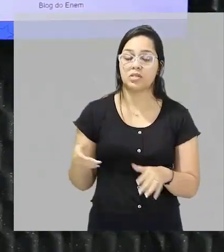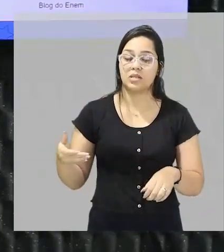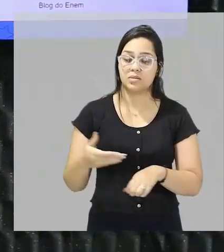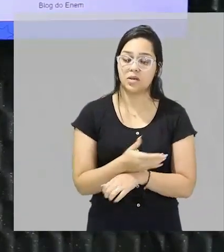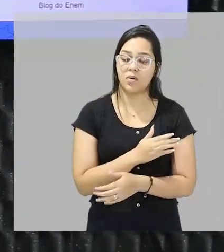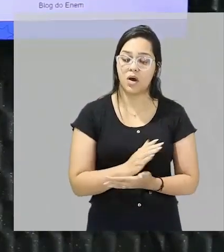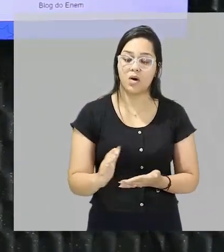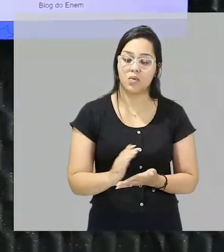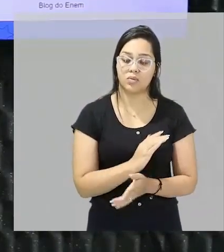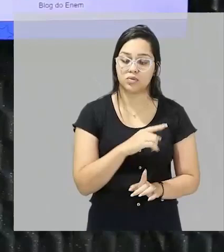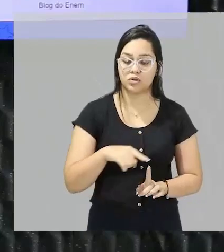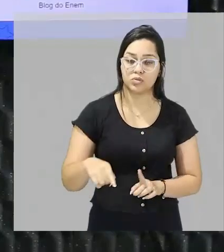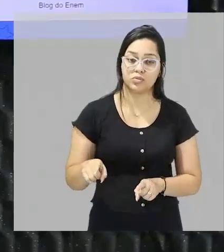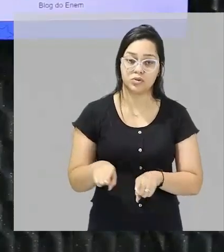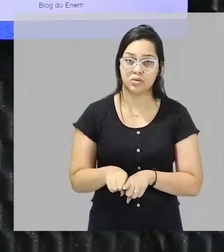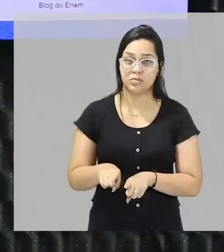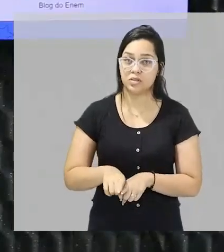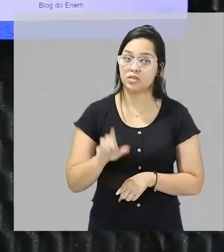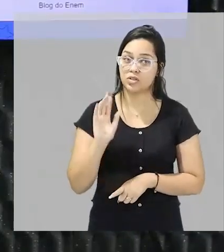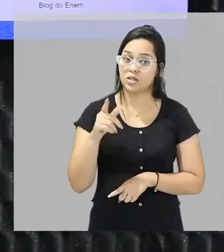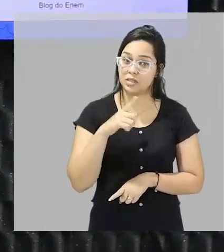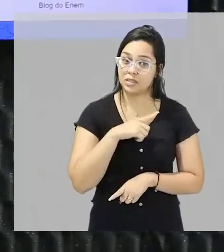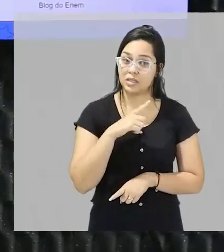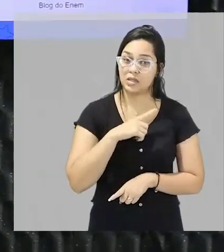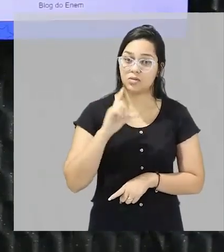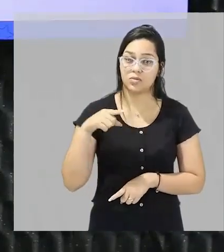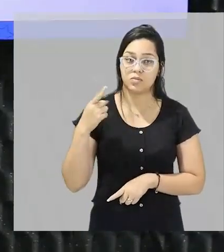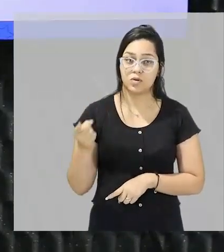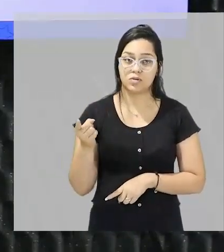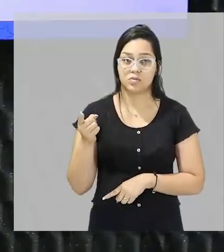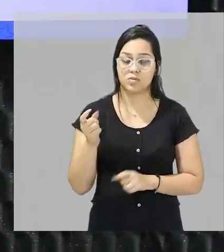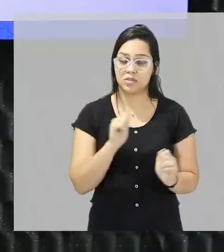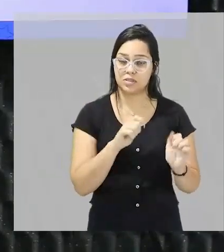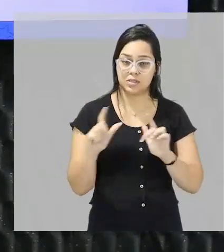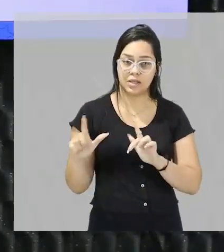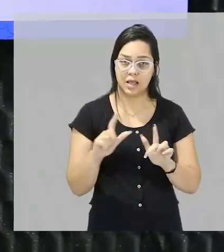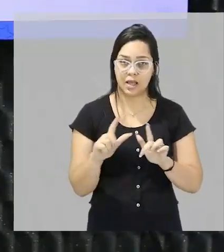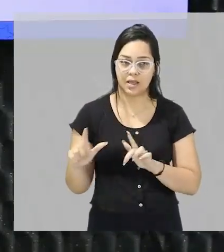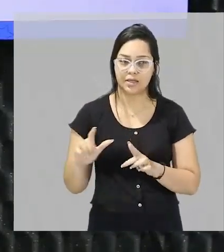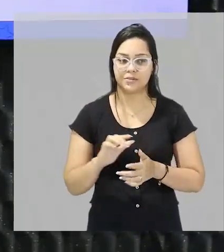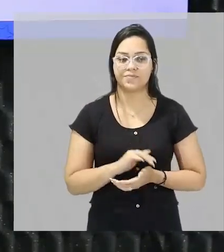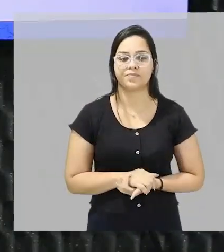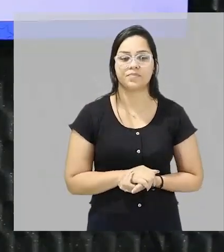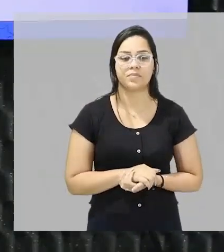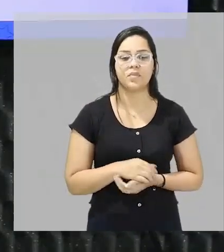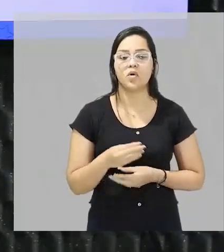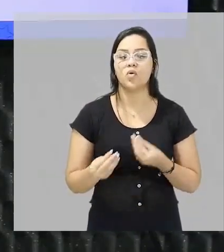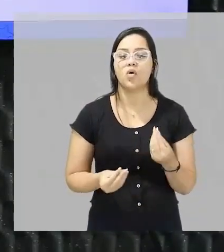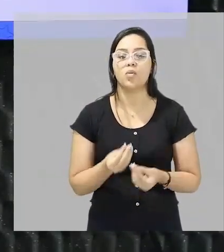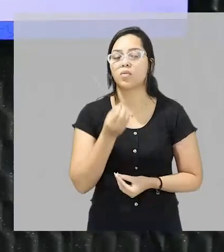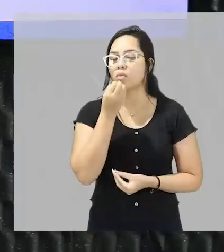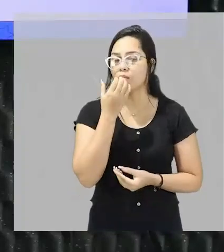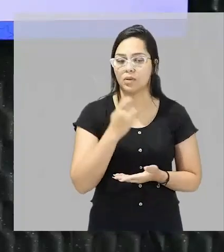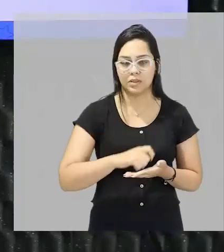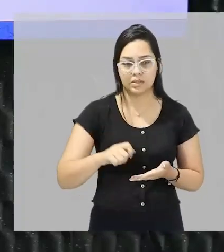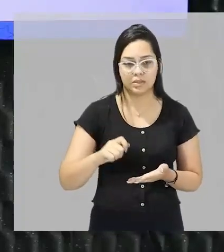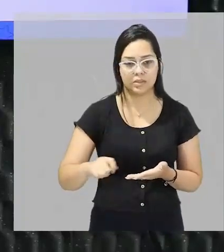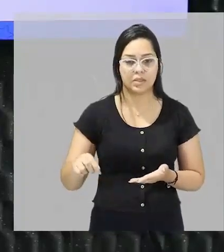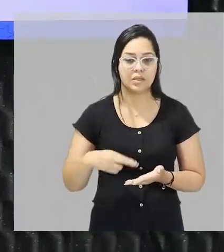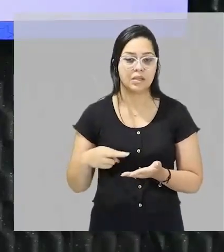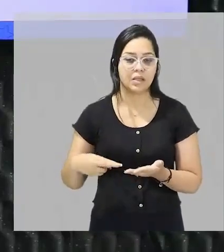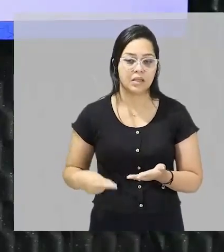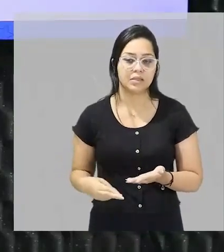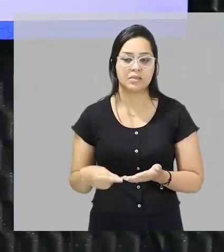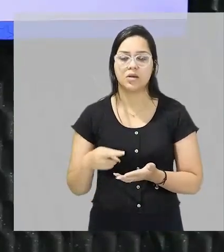alguns elementos que nós vamos já ver lá nos próximos slides. Então, como escrever uma boa